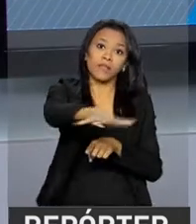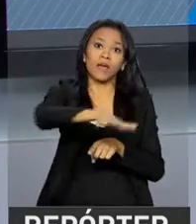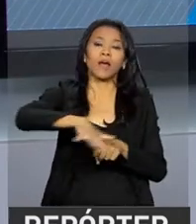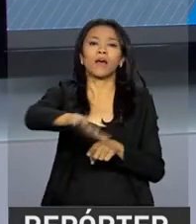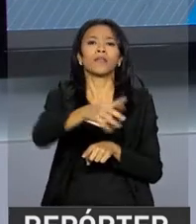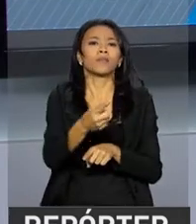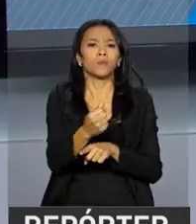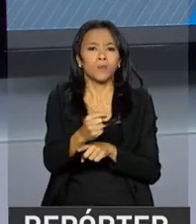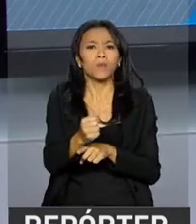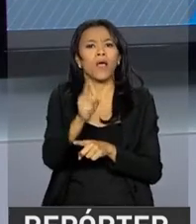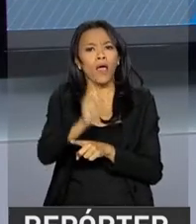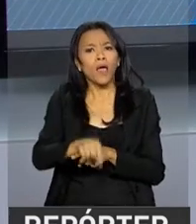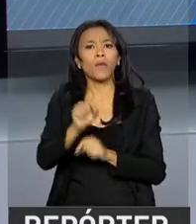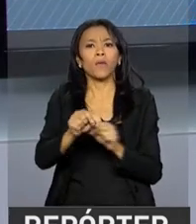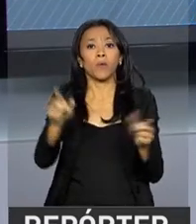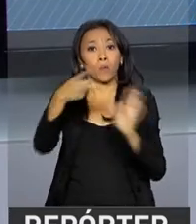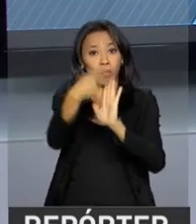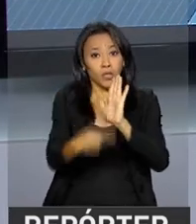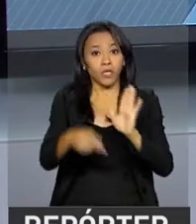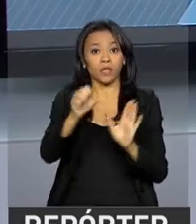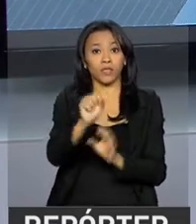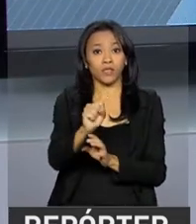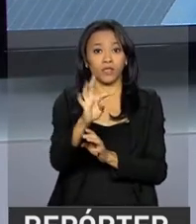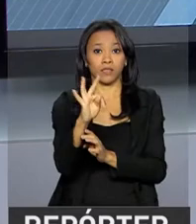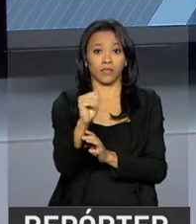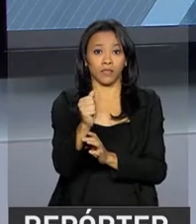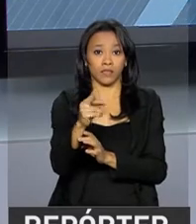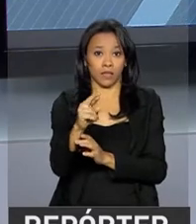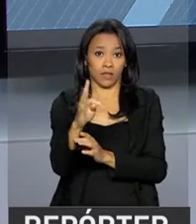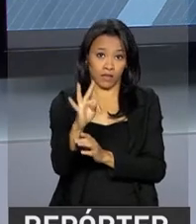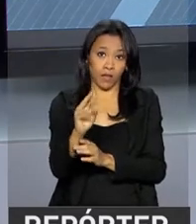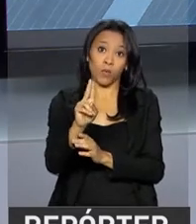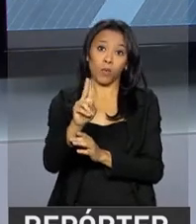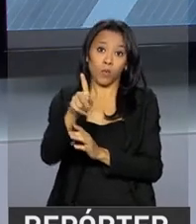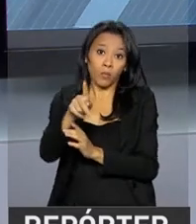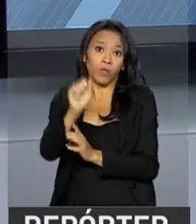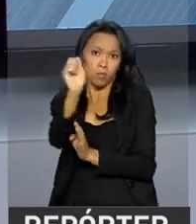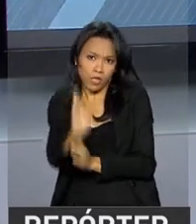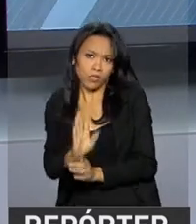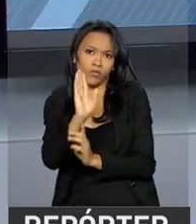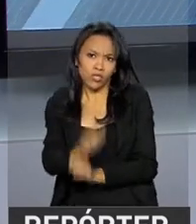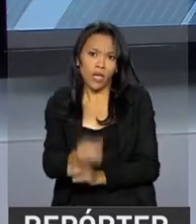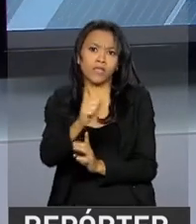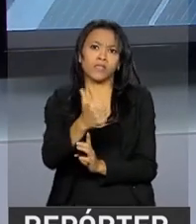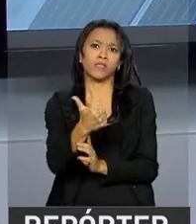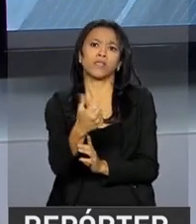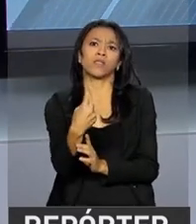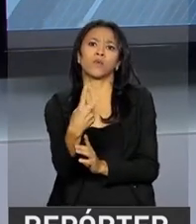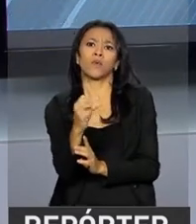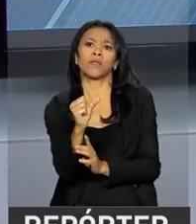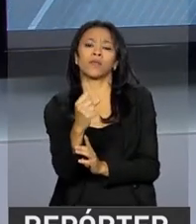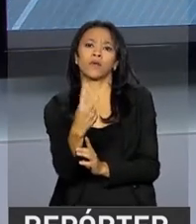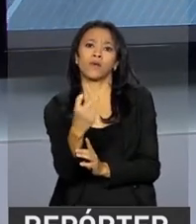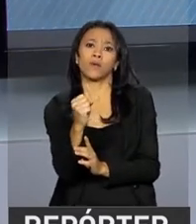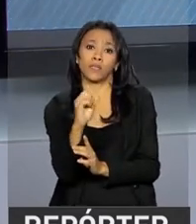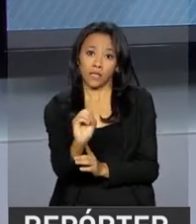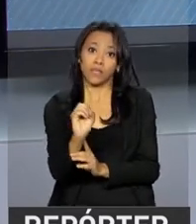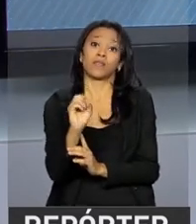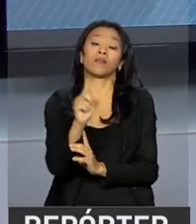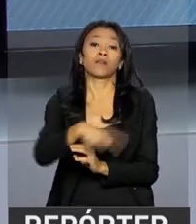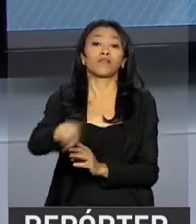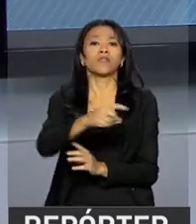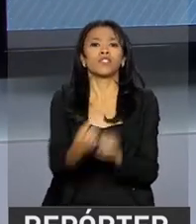projeto está prasil já beneficiou mais de 180 empreendimentos brasileiros e estrangeiros e gerou cerca de